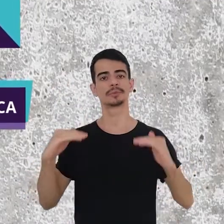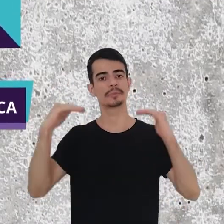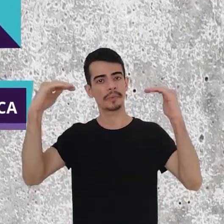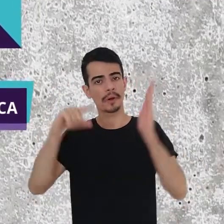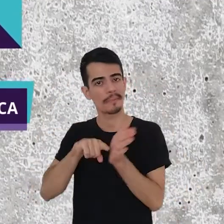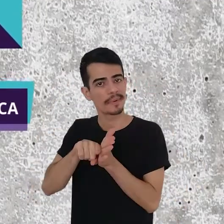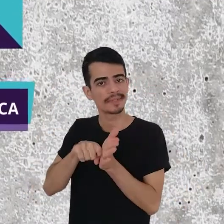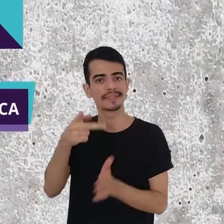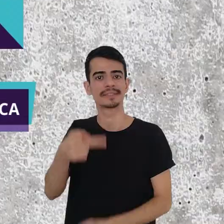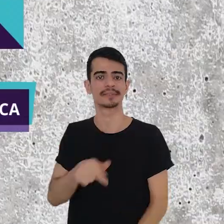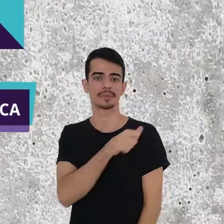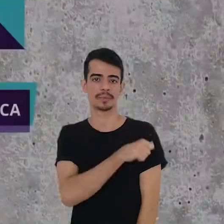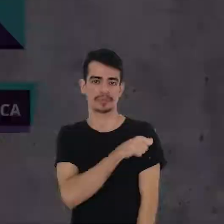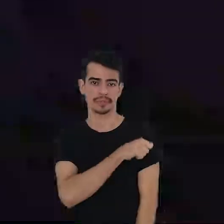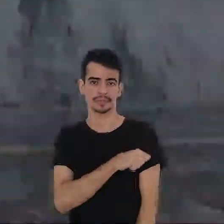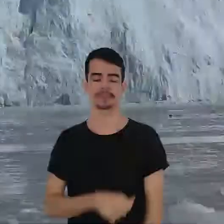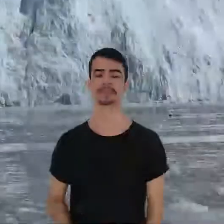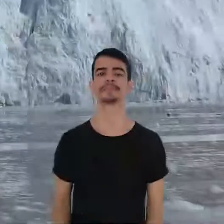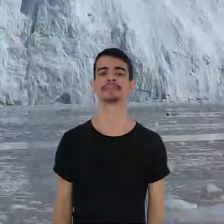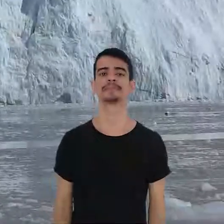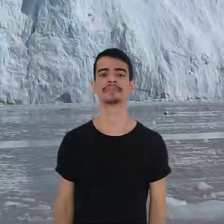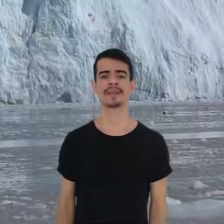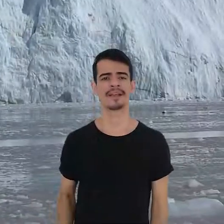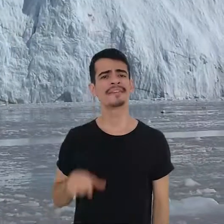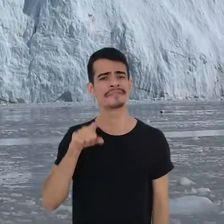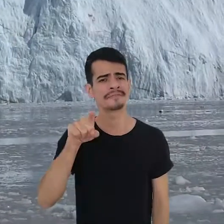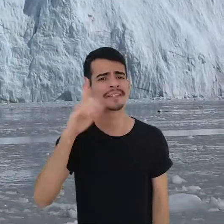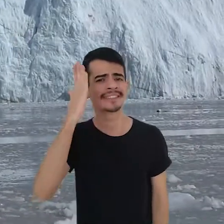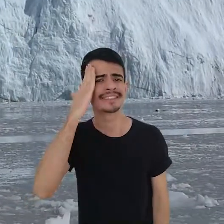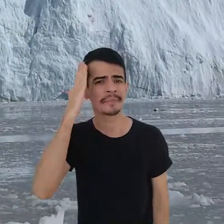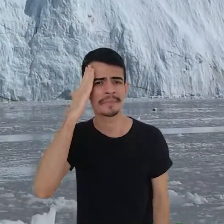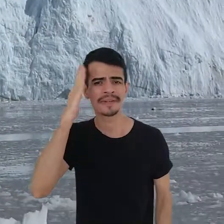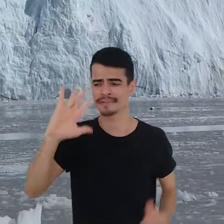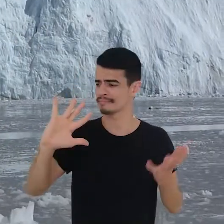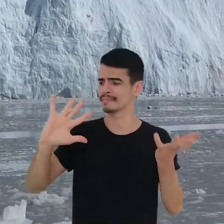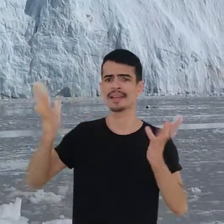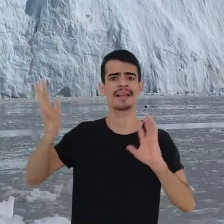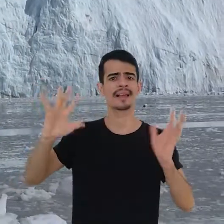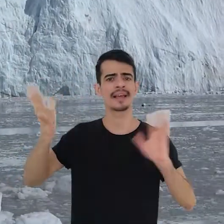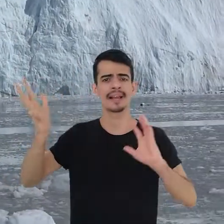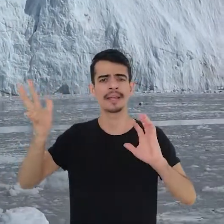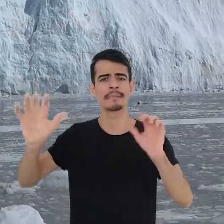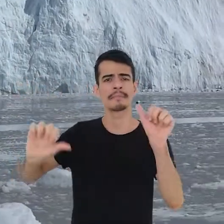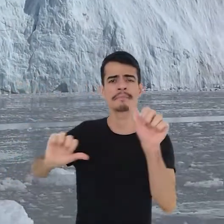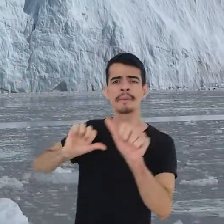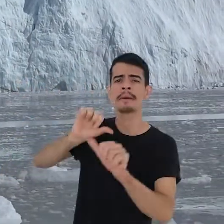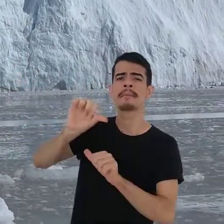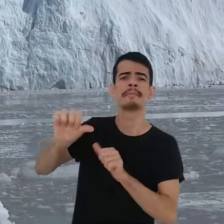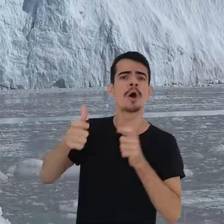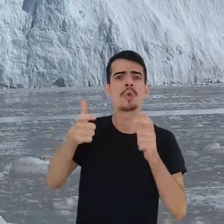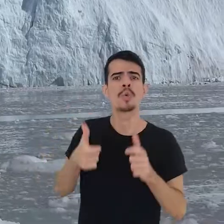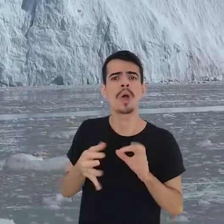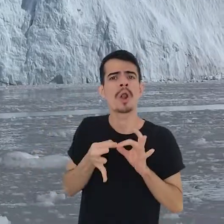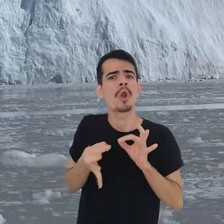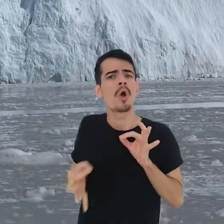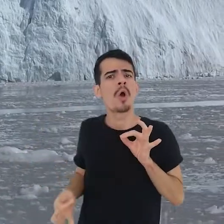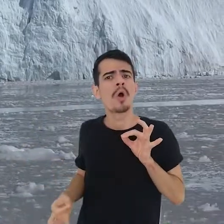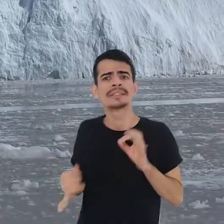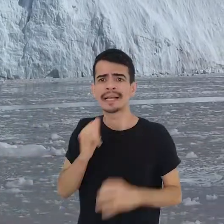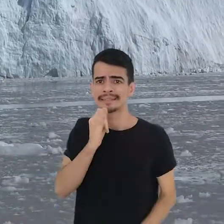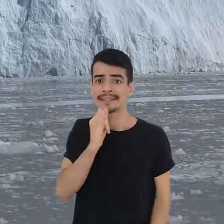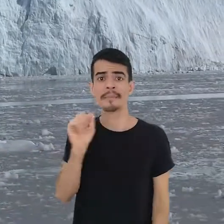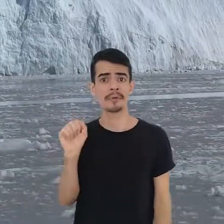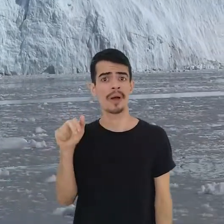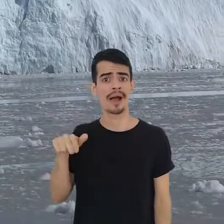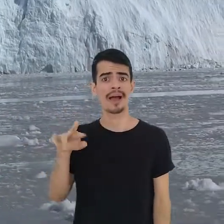e pesquisa do Rio de Janeiro. Você sabia que as mudanças climáticas em áreas tão distantes como na